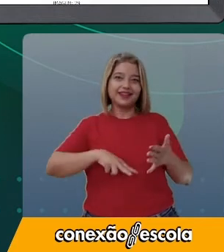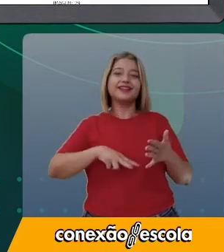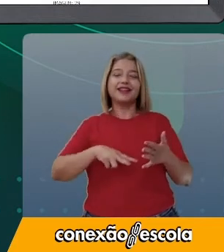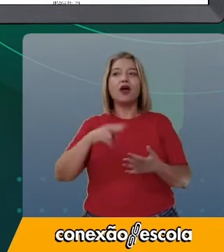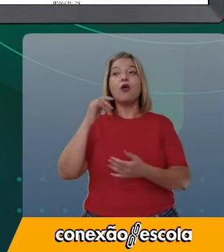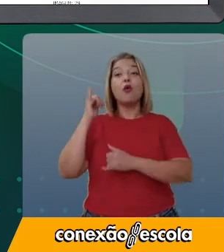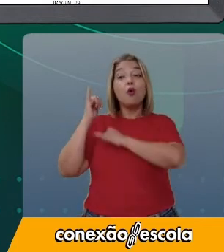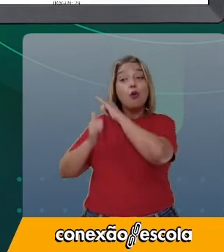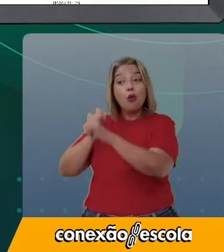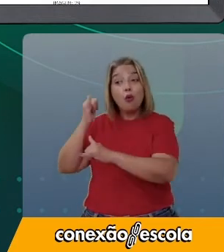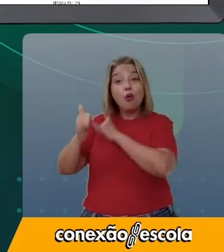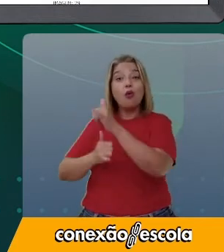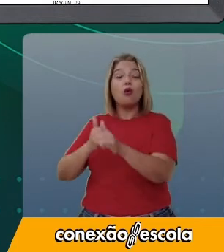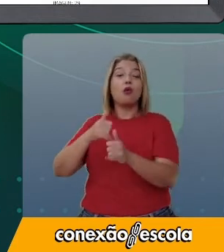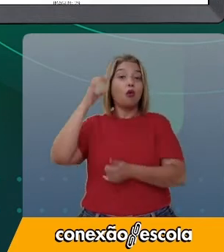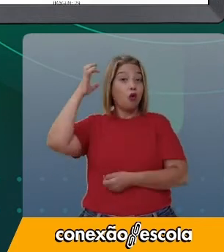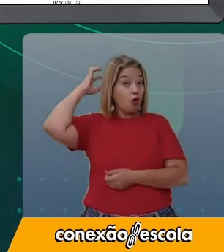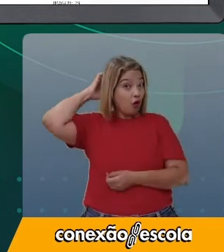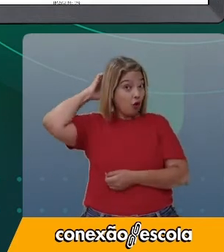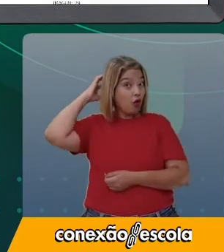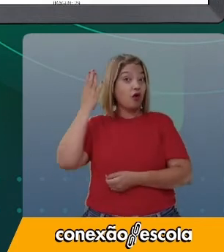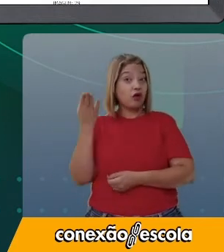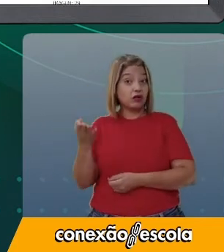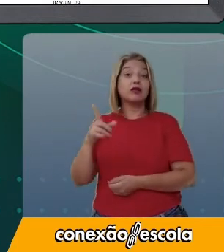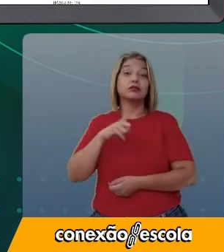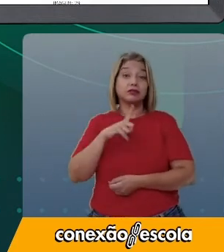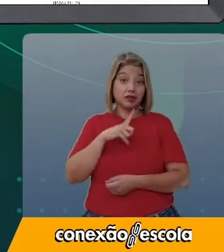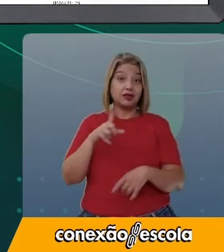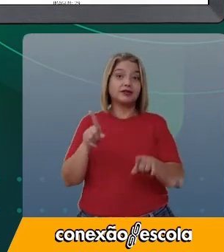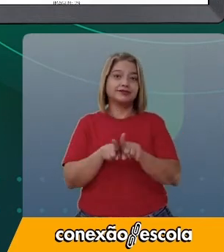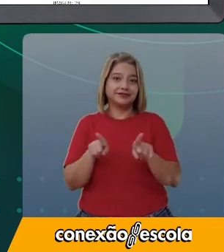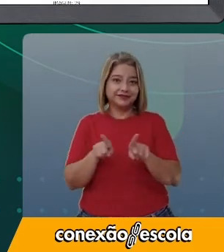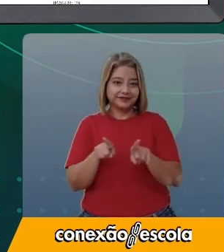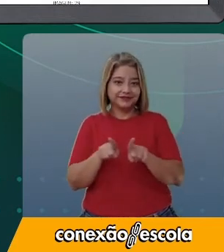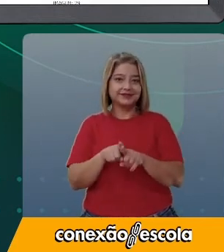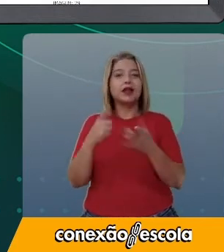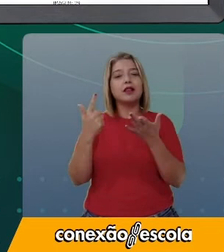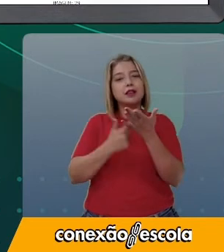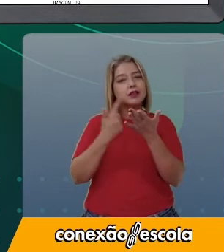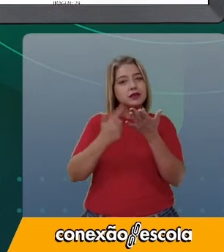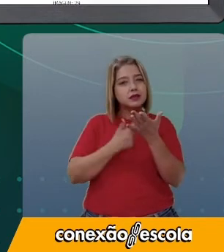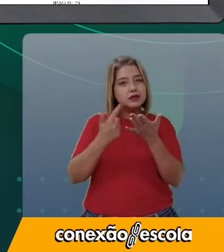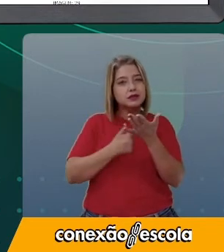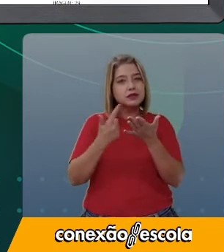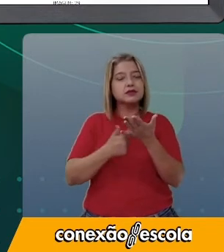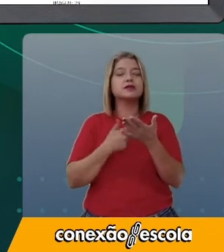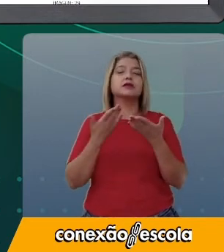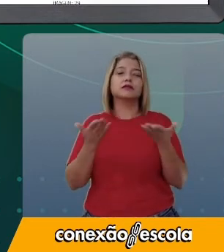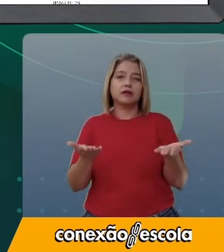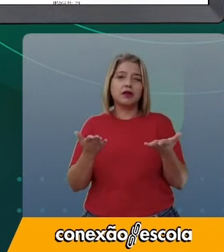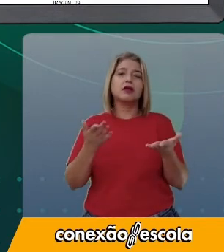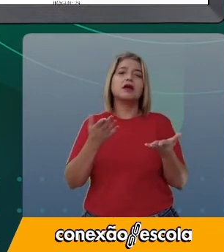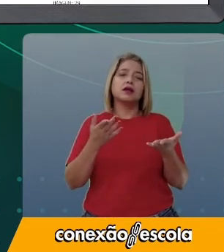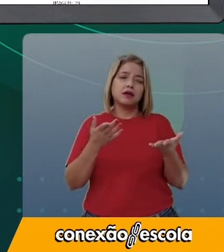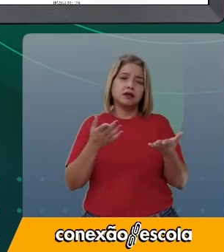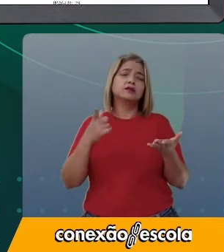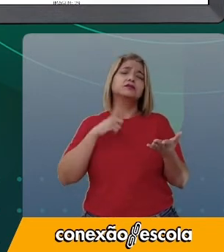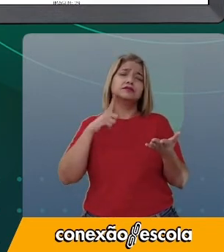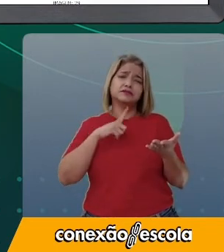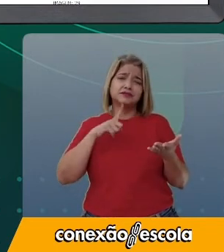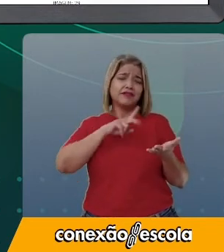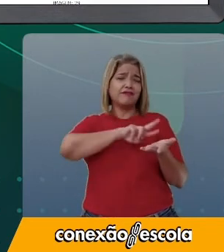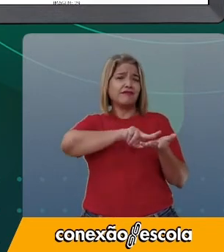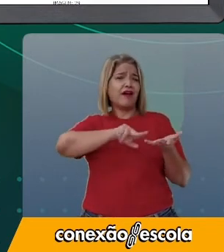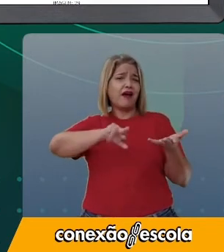os contos de Cora que estão disponíveis também, né? Então no livro Vintém de Cobre a gente tem